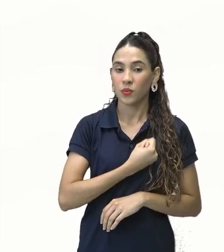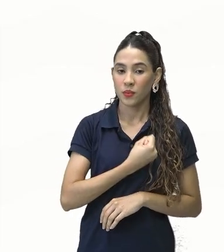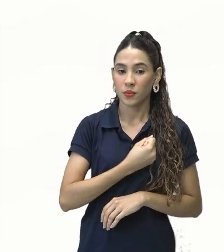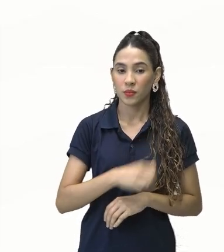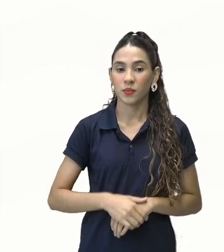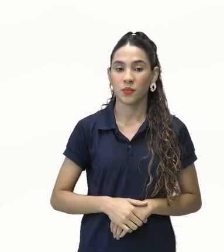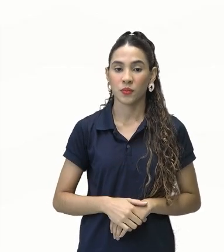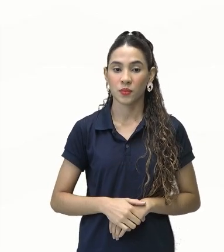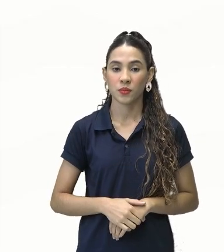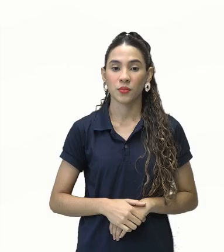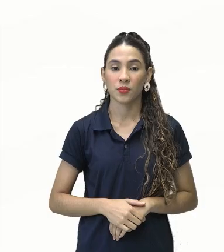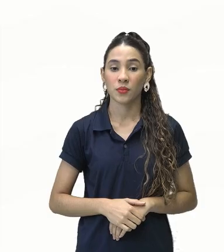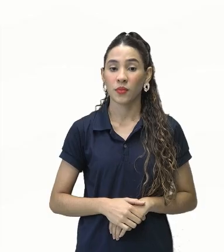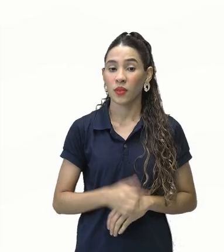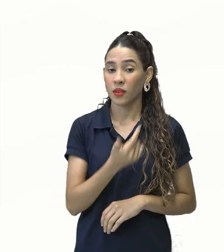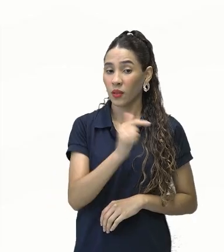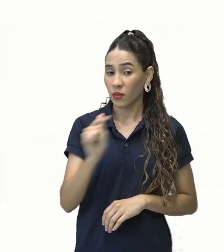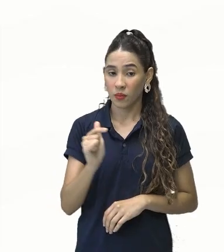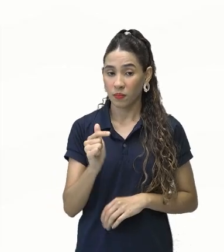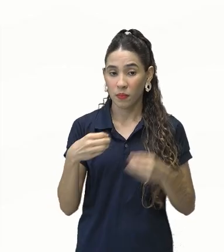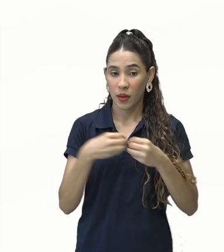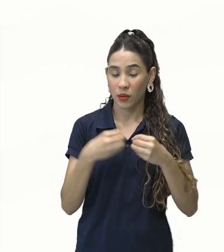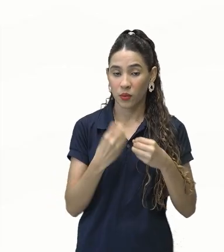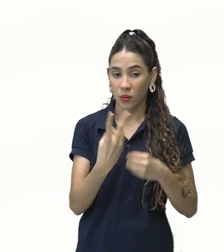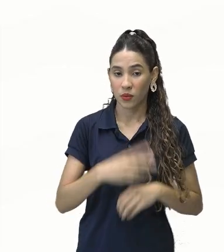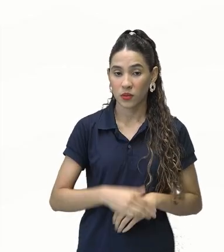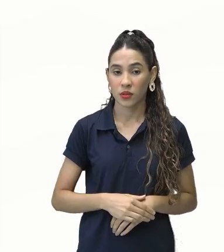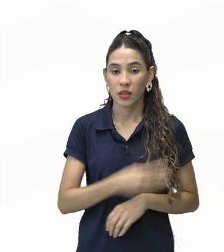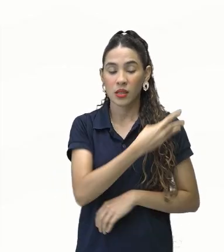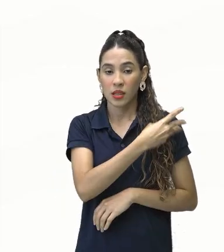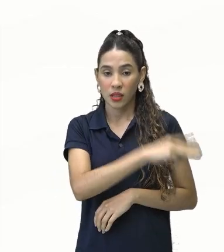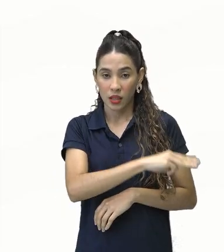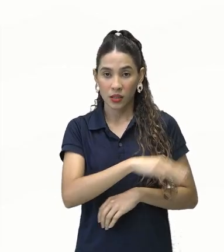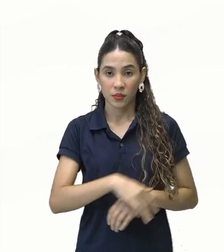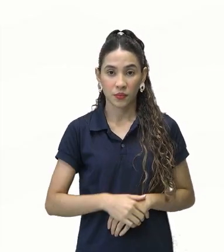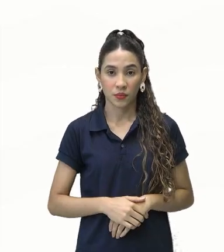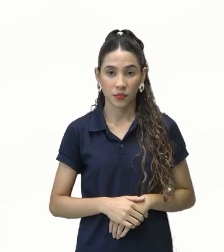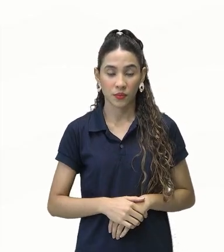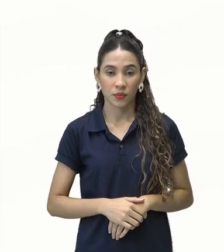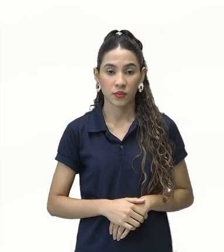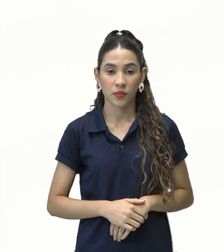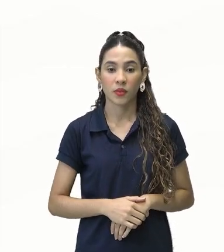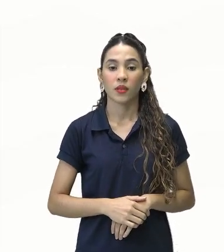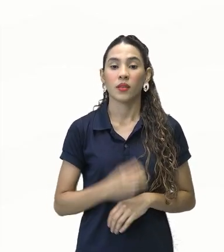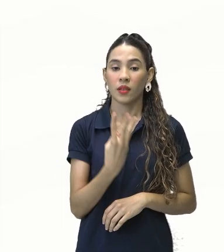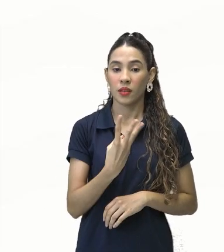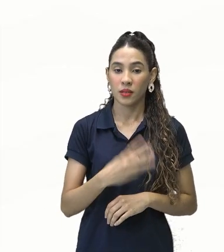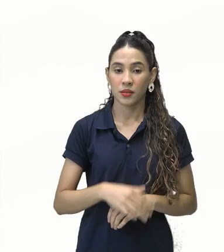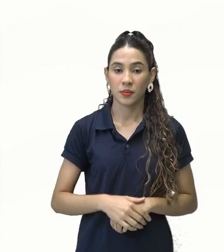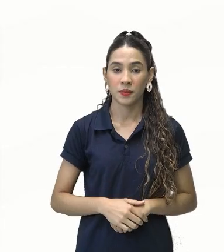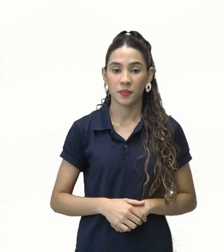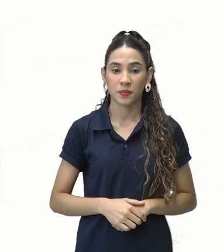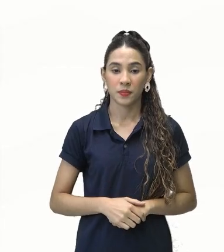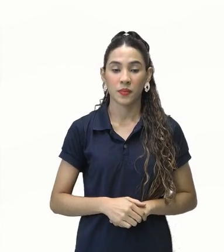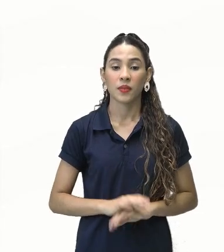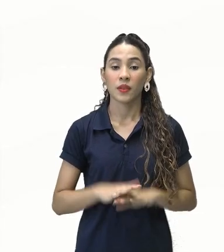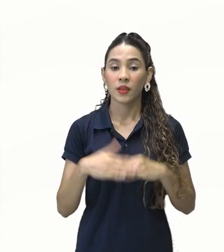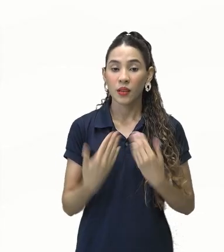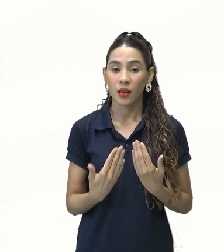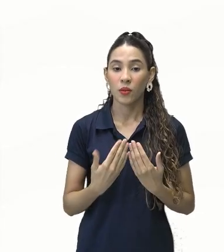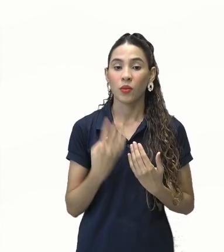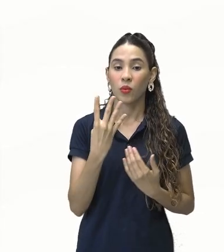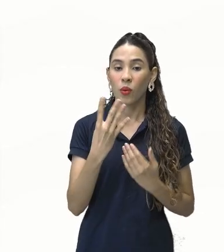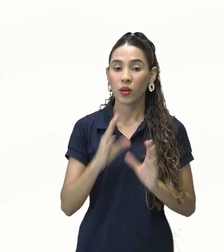coisa, não chegou ao 2, e série 3, 3. E aí a